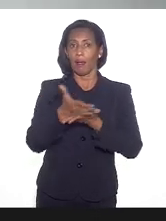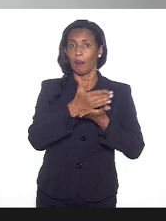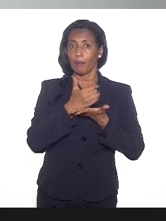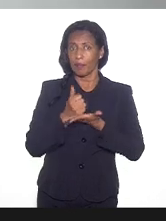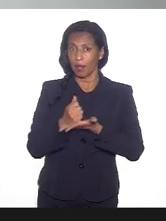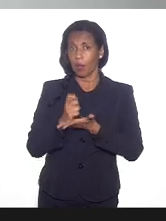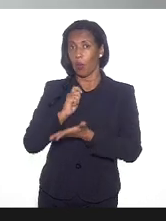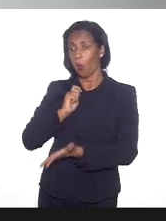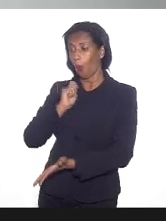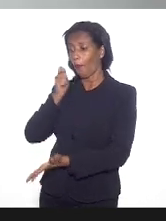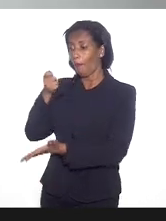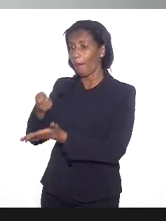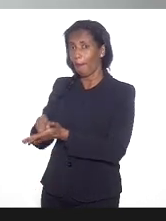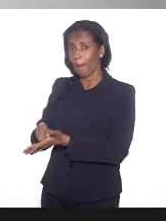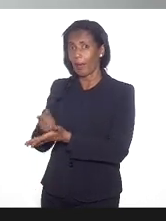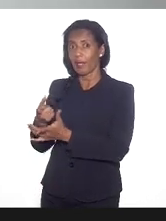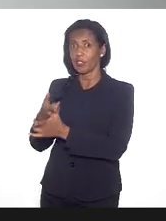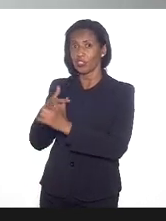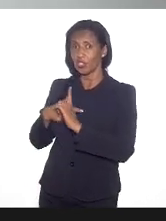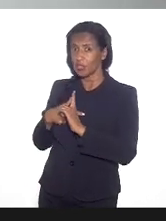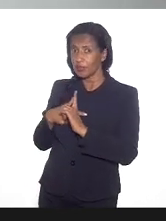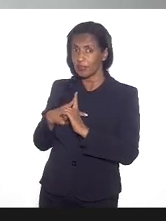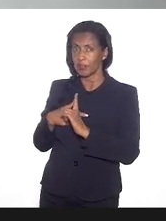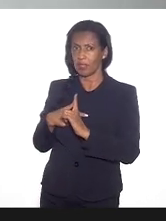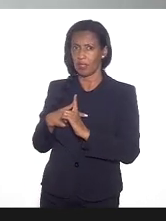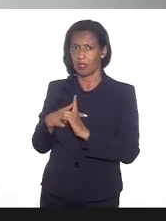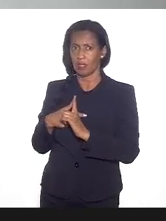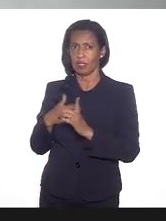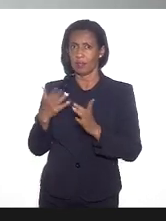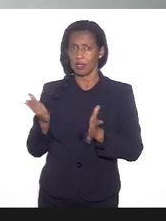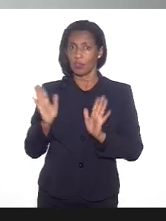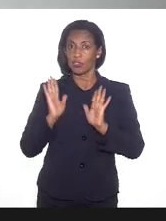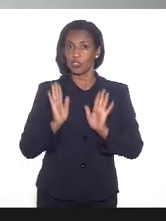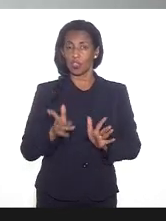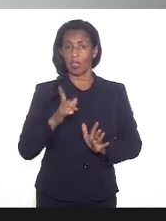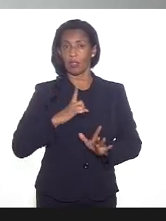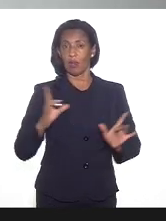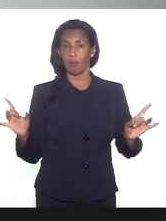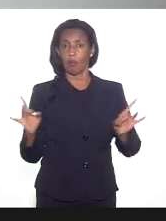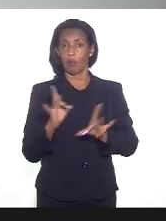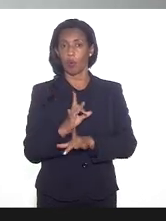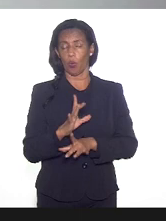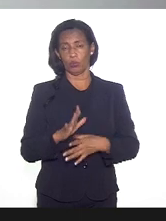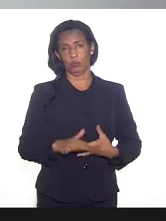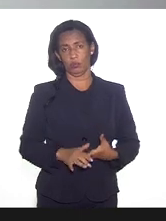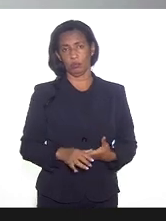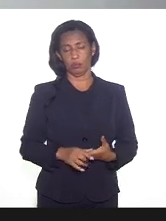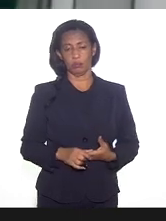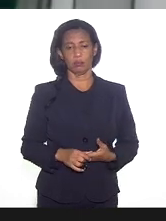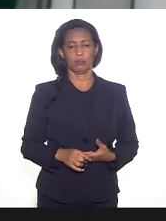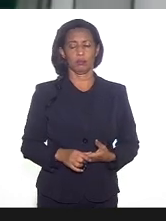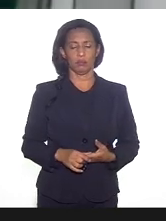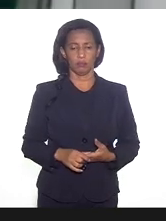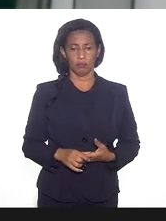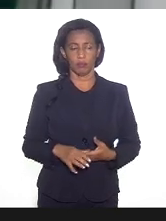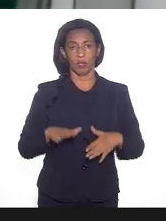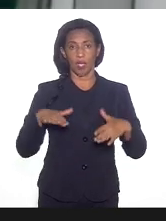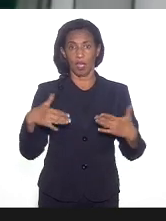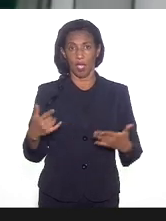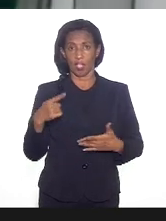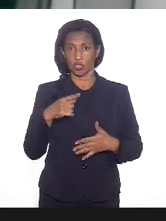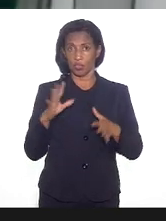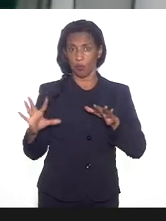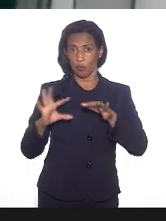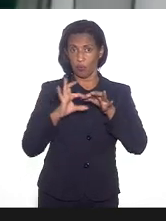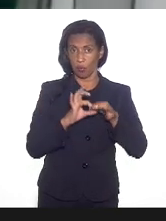pagar a dívida da União. Então, em tese, as outras receitas já têm uma vedação legal para que possam ser antecipadas. Exatamente. Né? As que estão